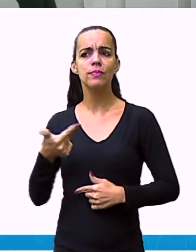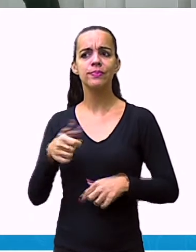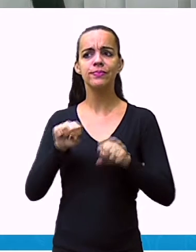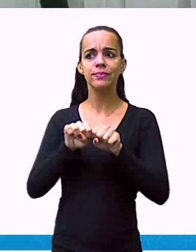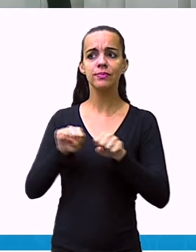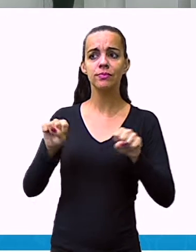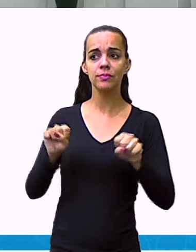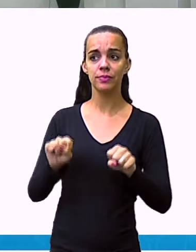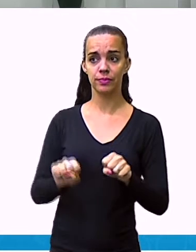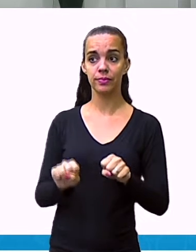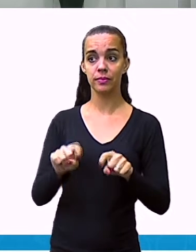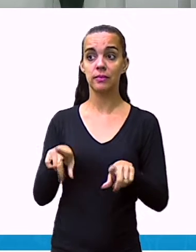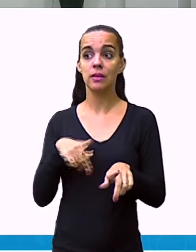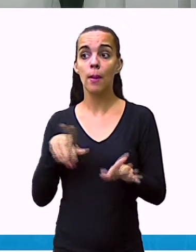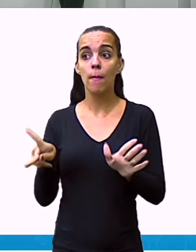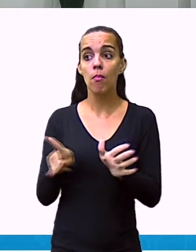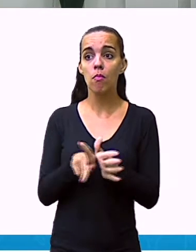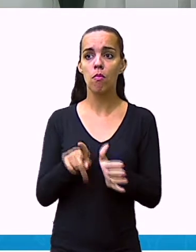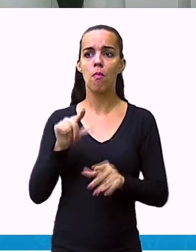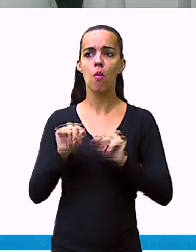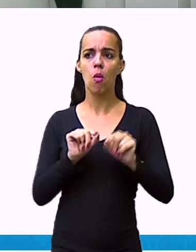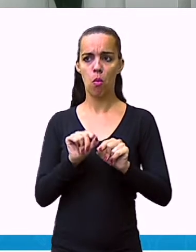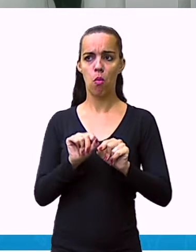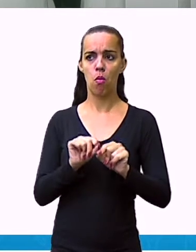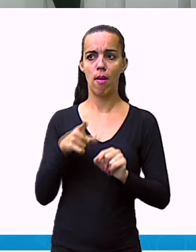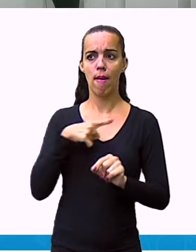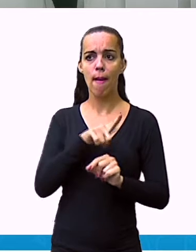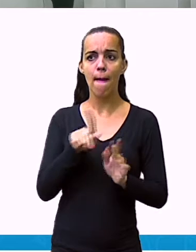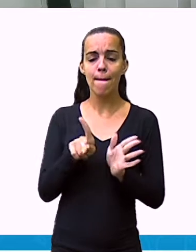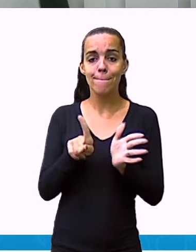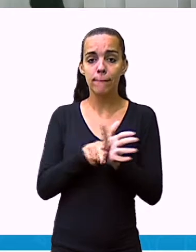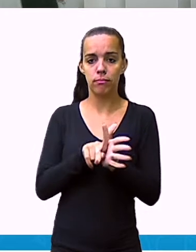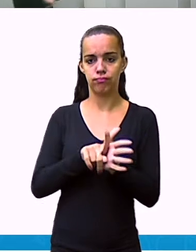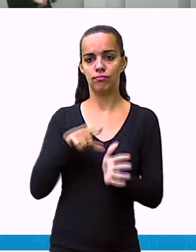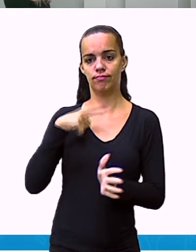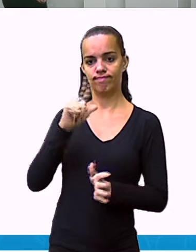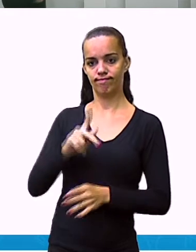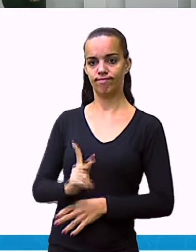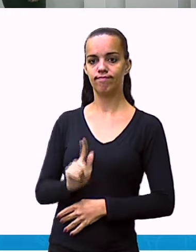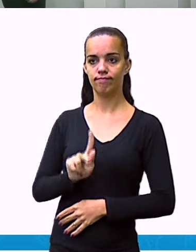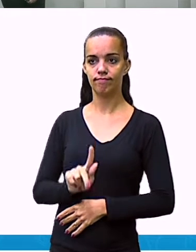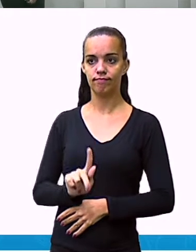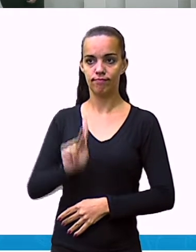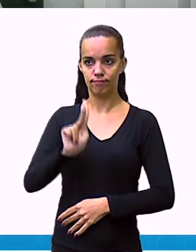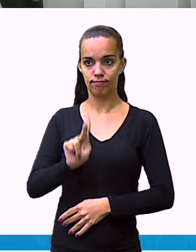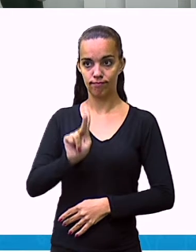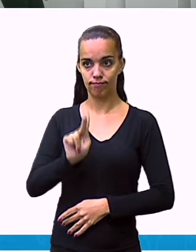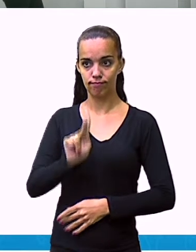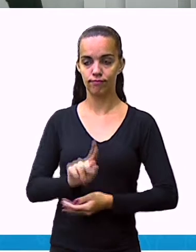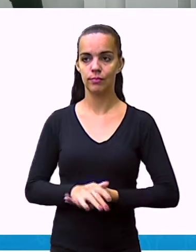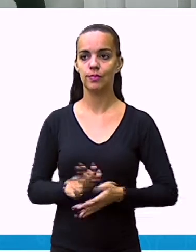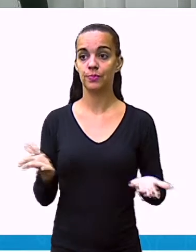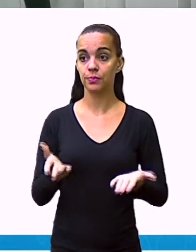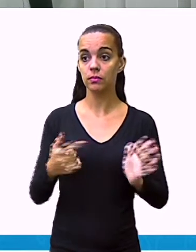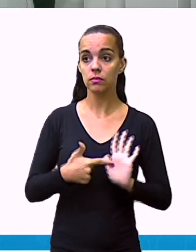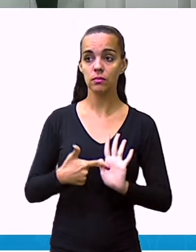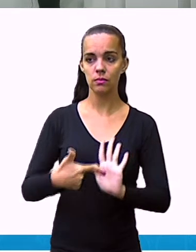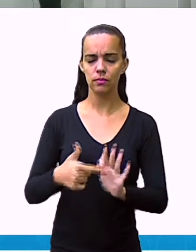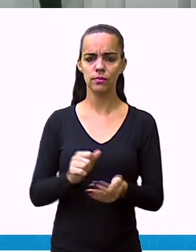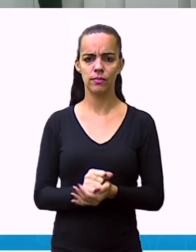massa padrão Esse é o quilograma e Aqui nós temos